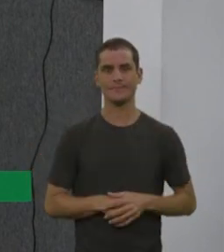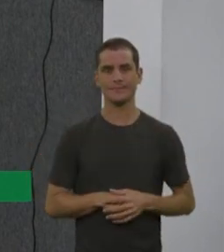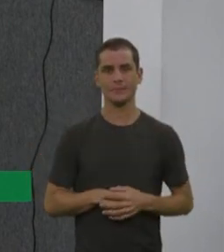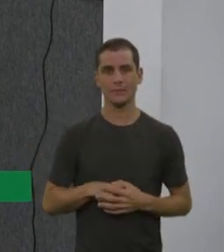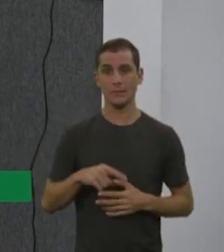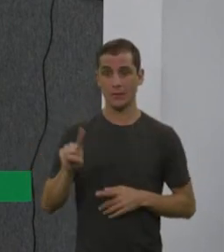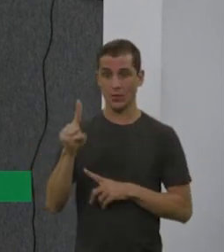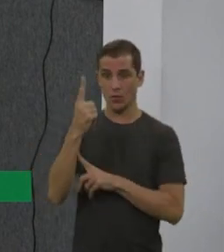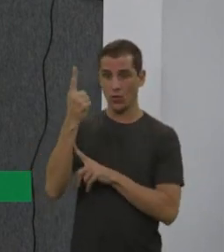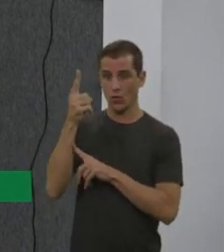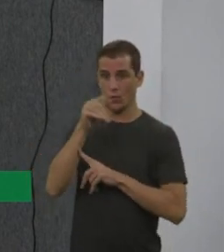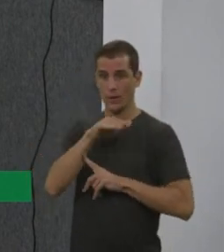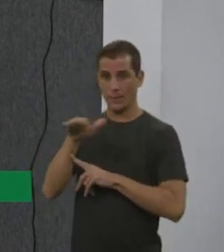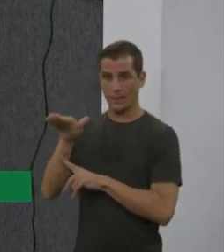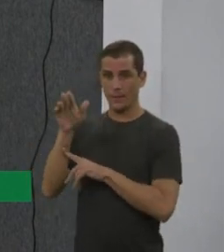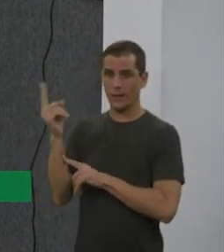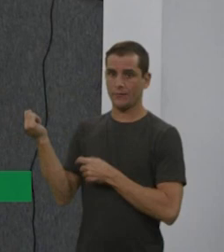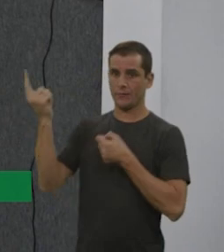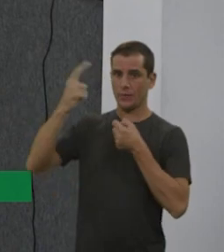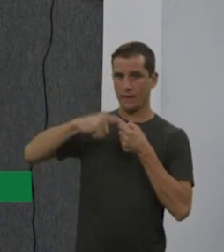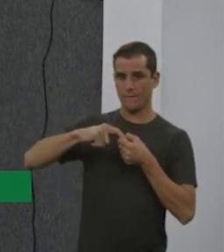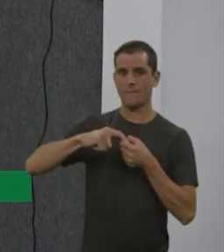1:30.